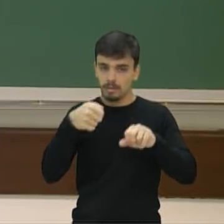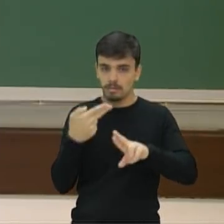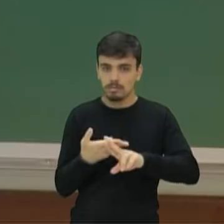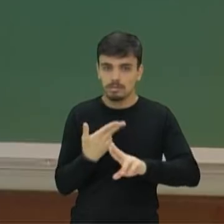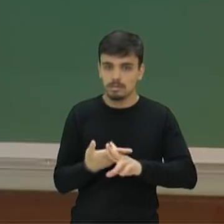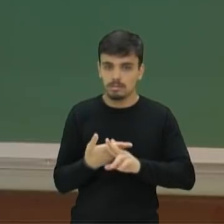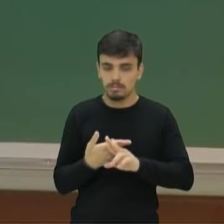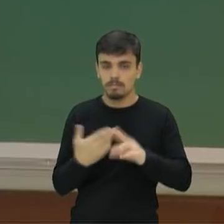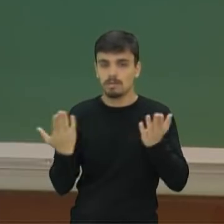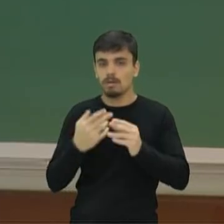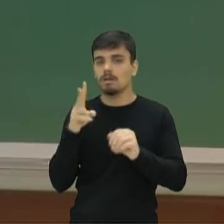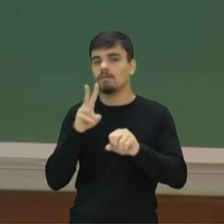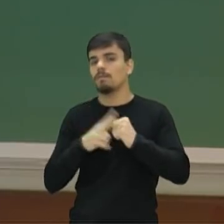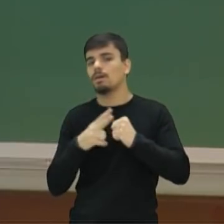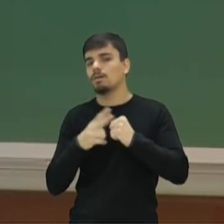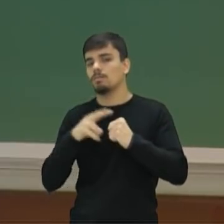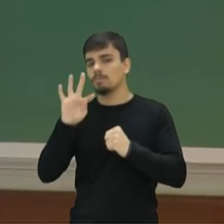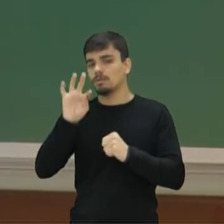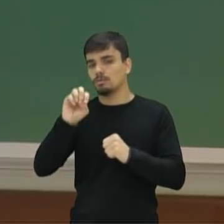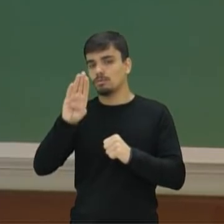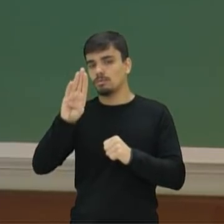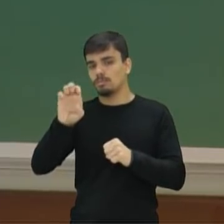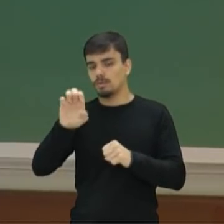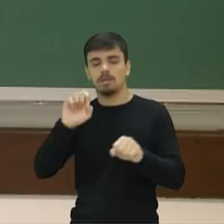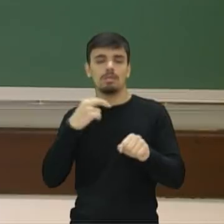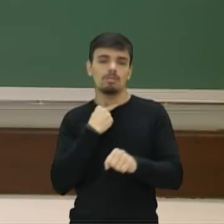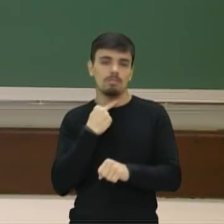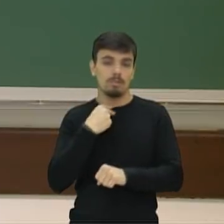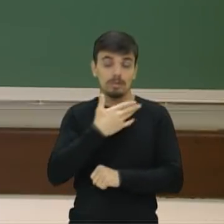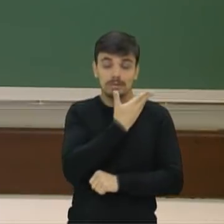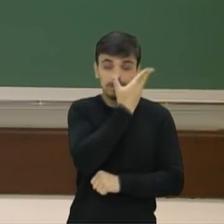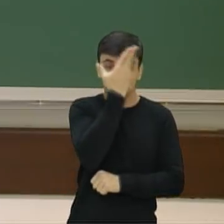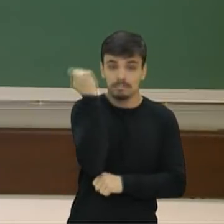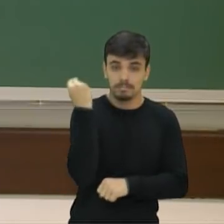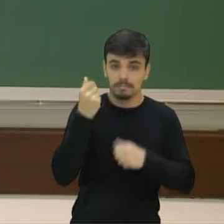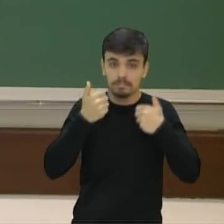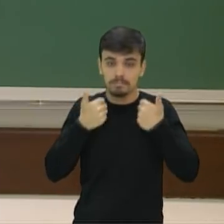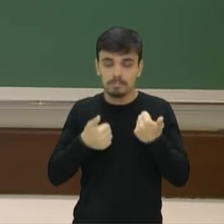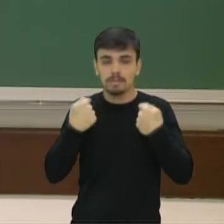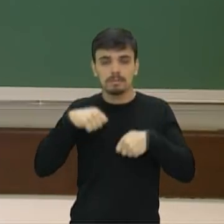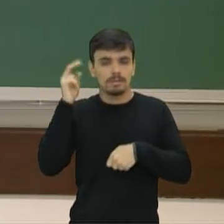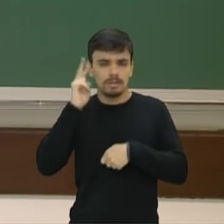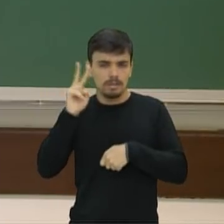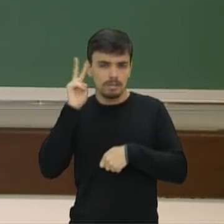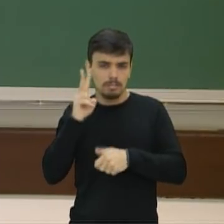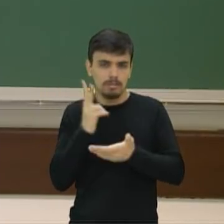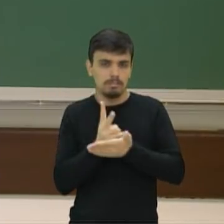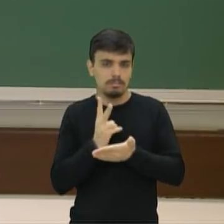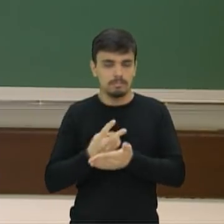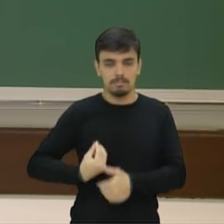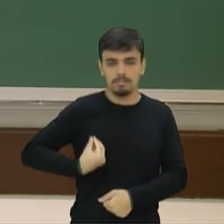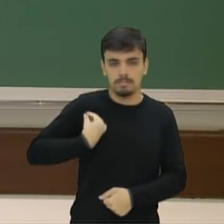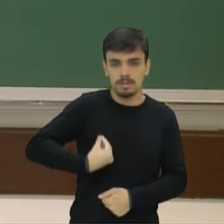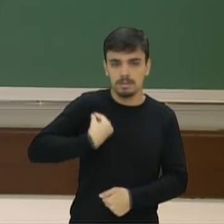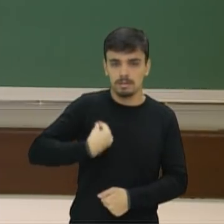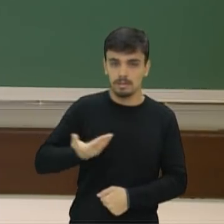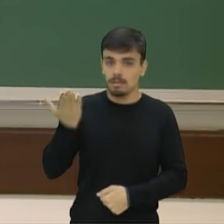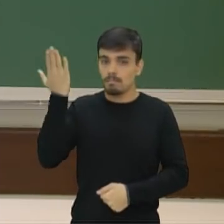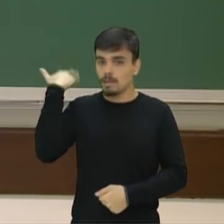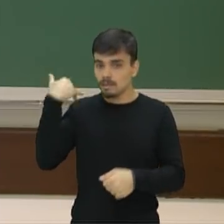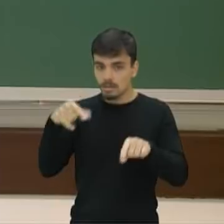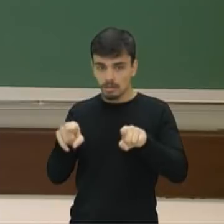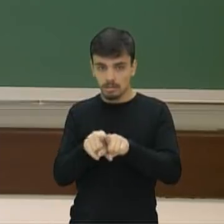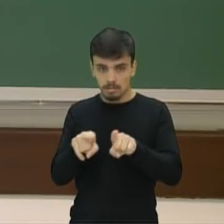verbo to be? Gente, verbo to be não posso mais esquecer. Eu tenho que lembrar dele no presente, eu tenho que lembrar dele no